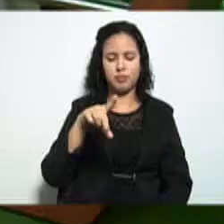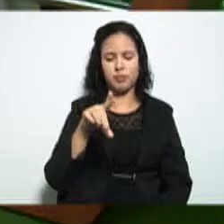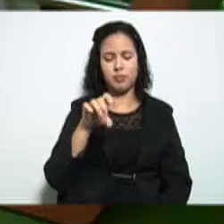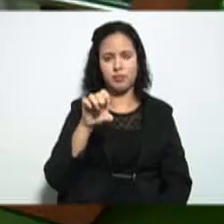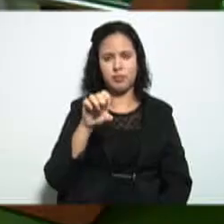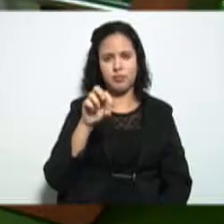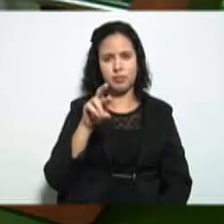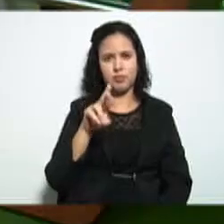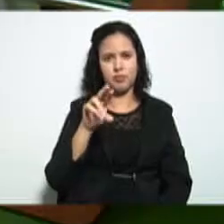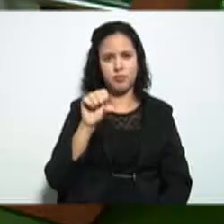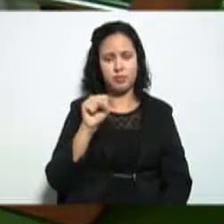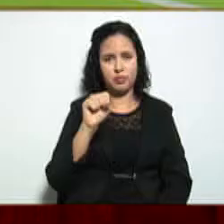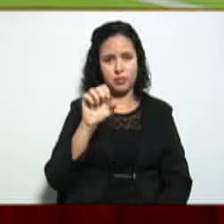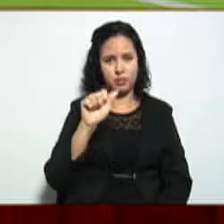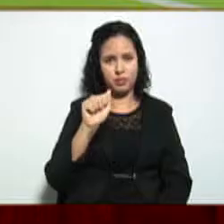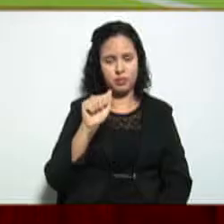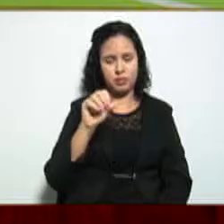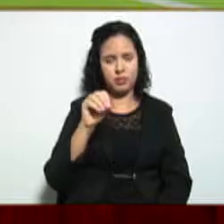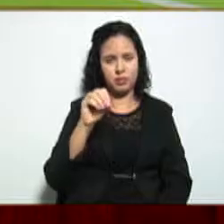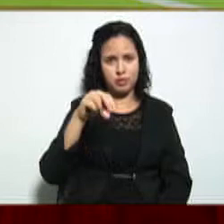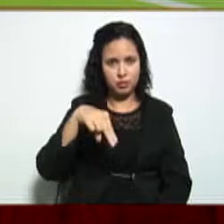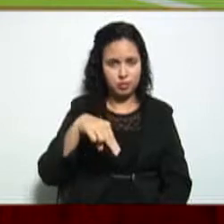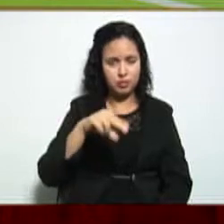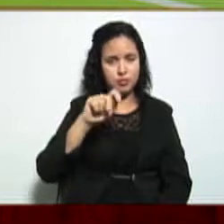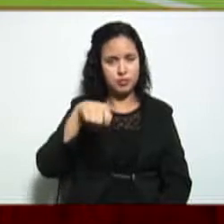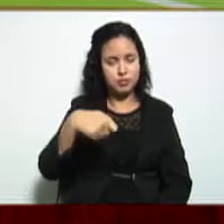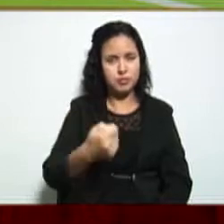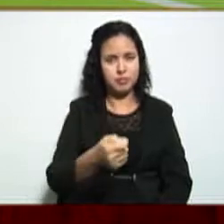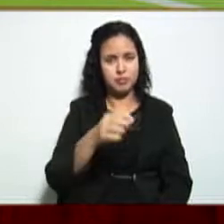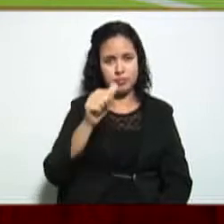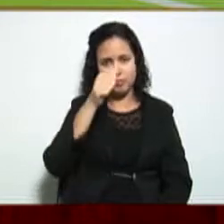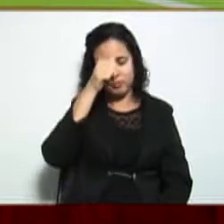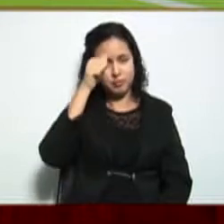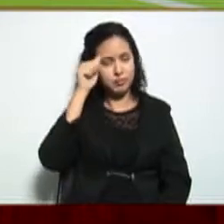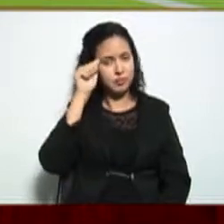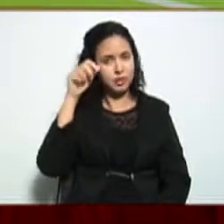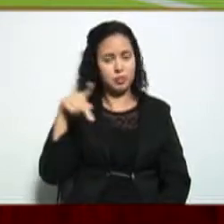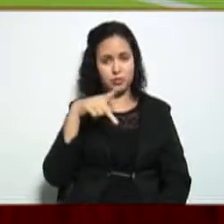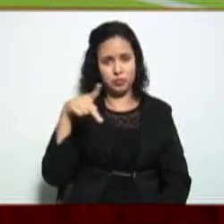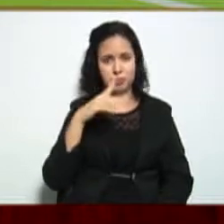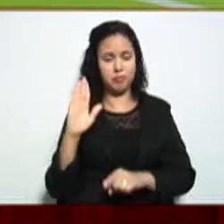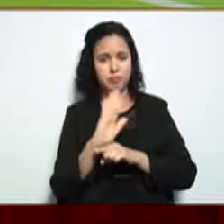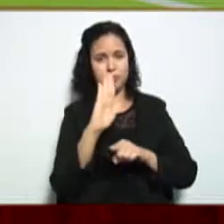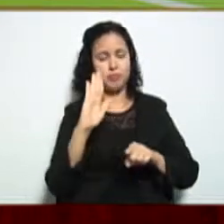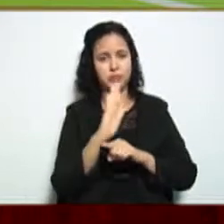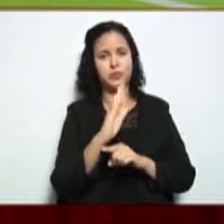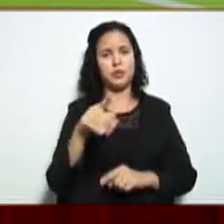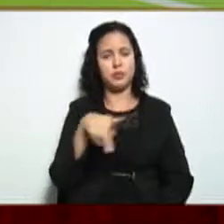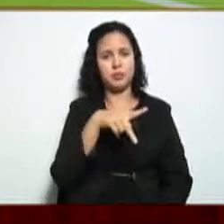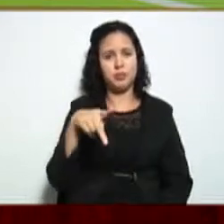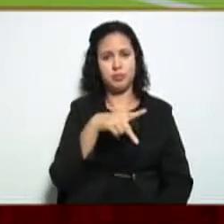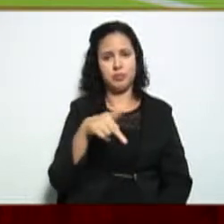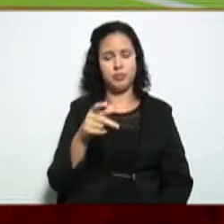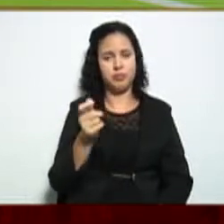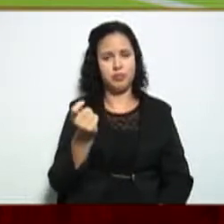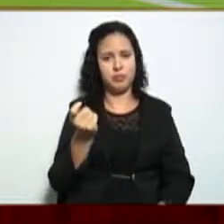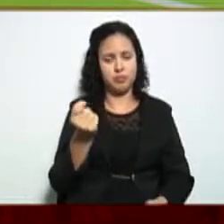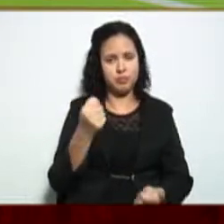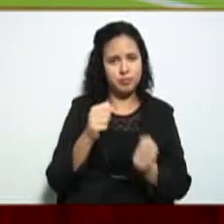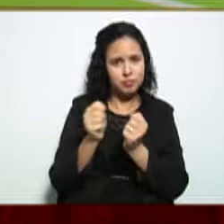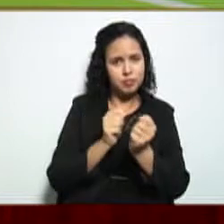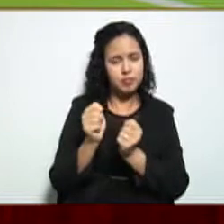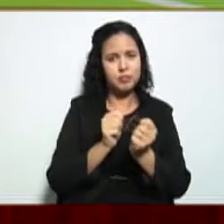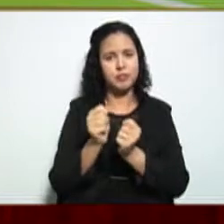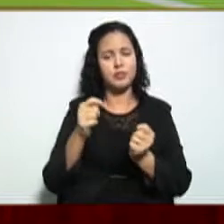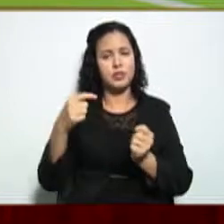bom, professor? Olá, meu nome é Anderson, eu sou professor assistente, também sou professor de economia aqui do IFRO e minha formação é, eu